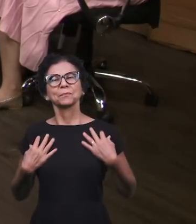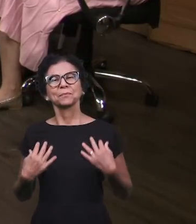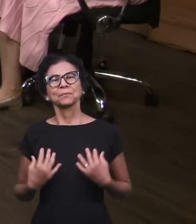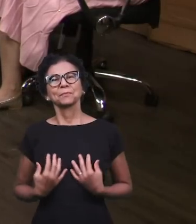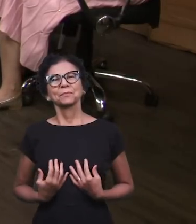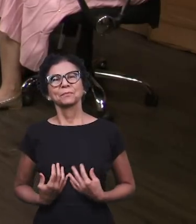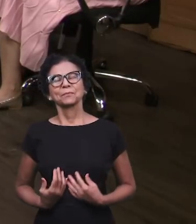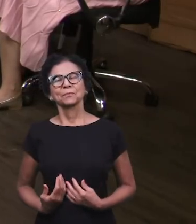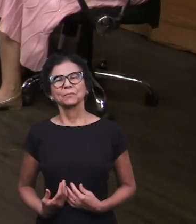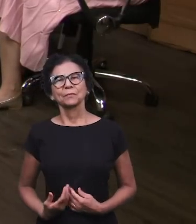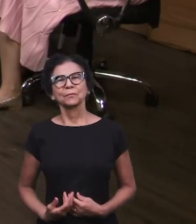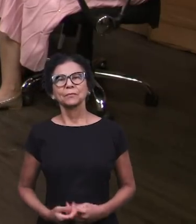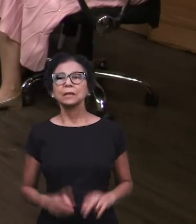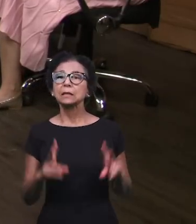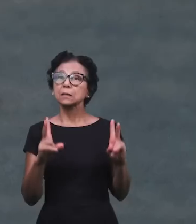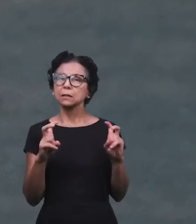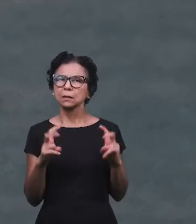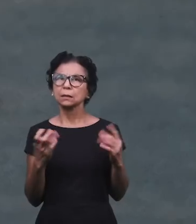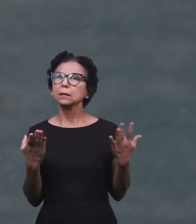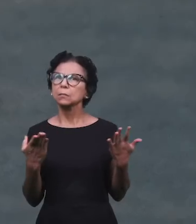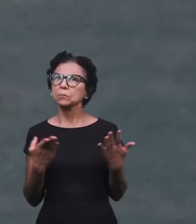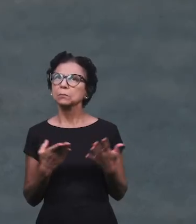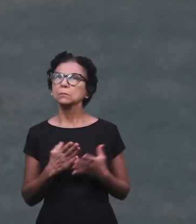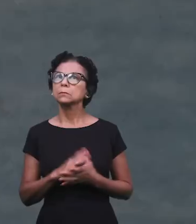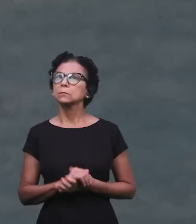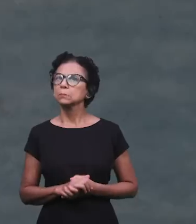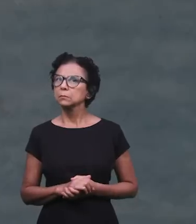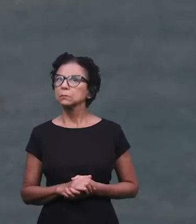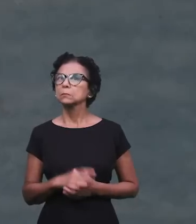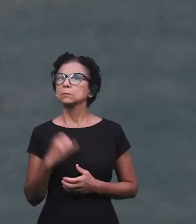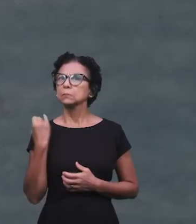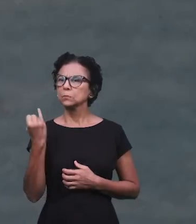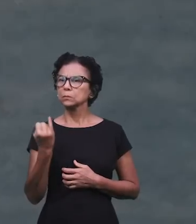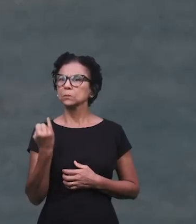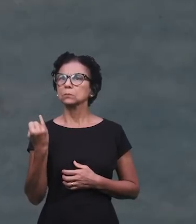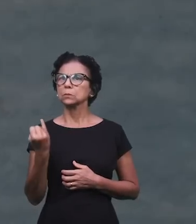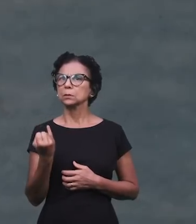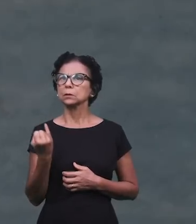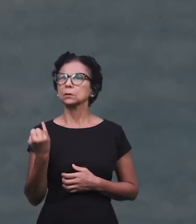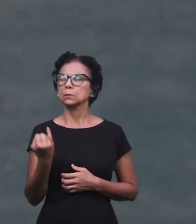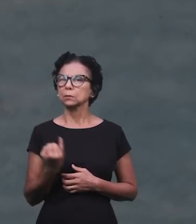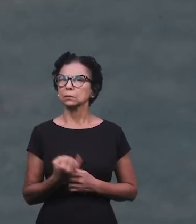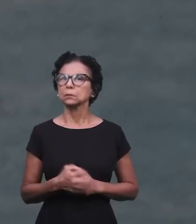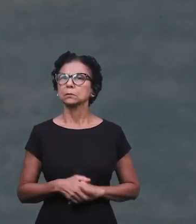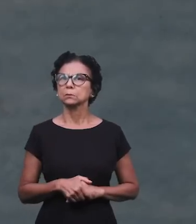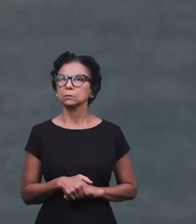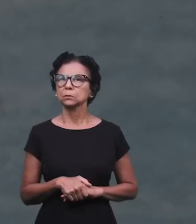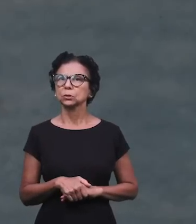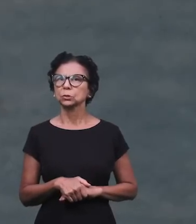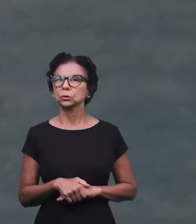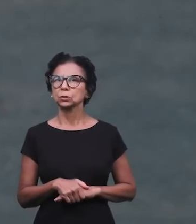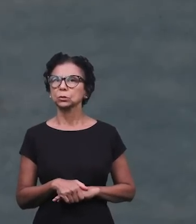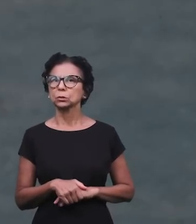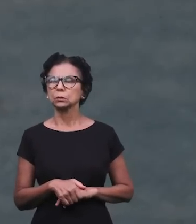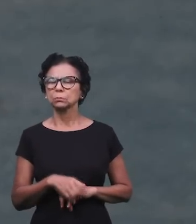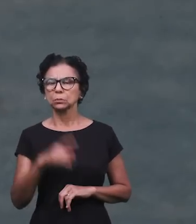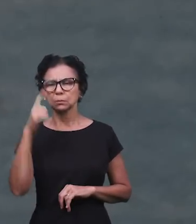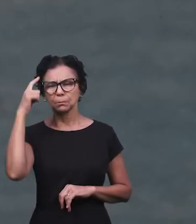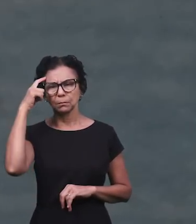Esse tema de hoje é um tema muitíssimo importante para nossa reflexão, para o